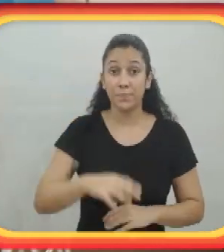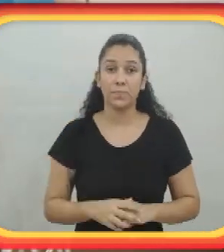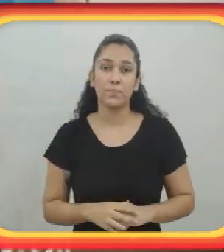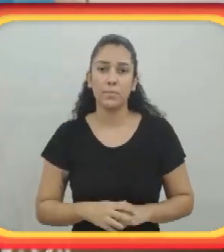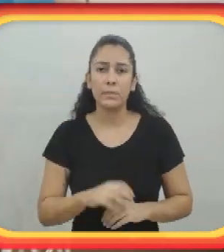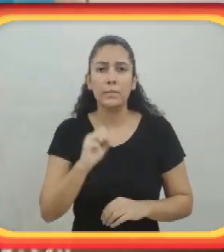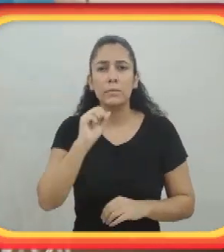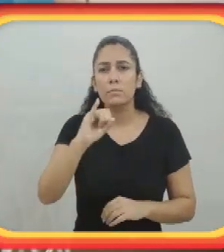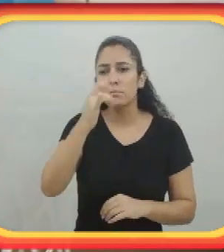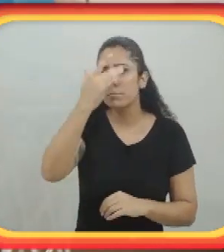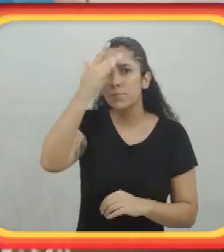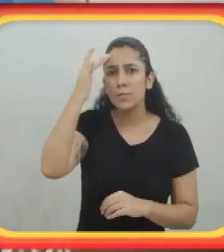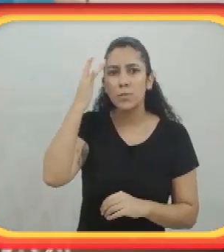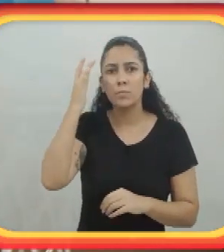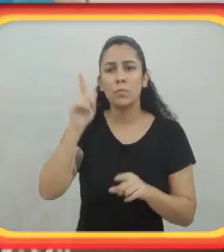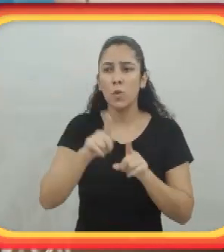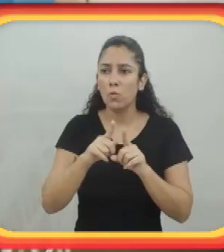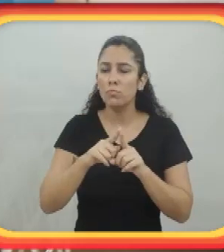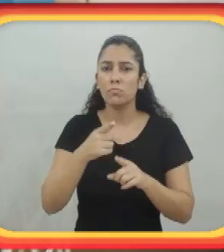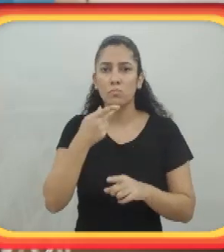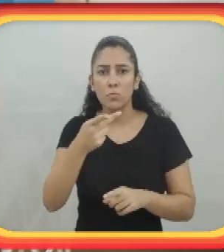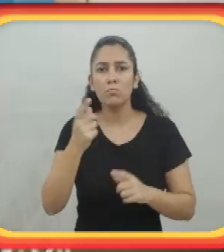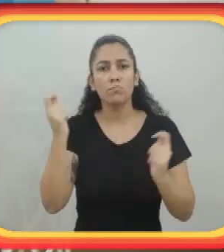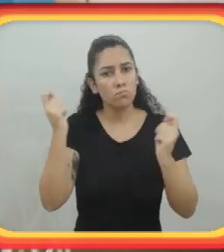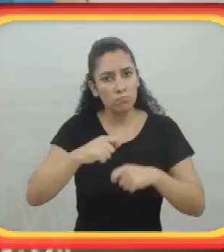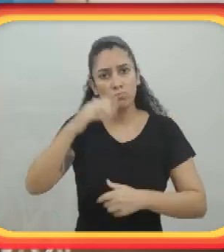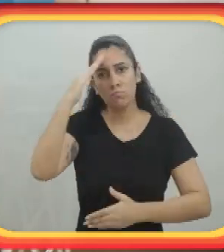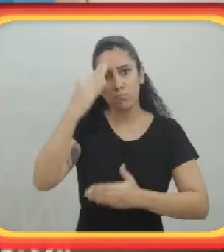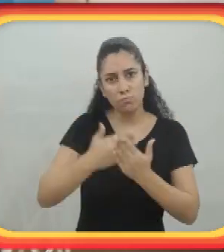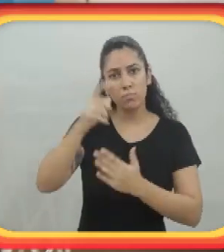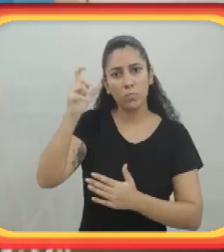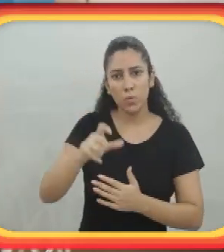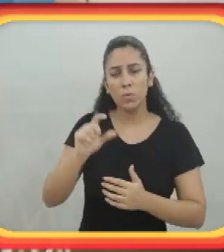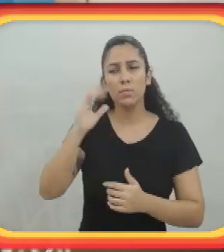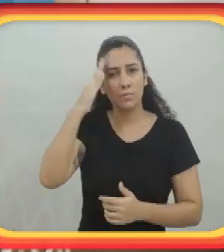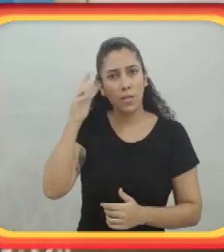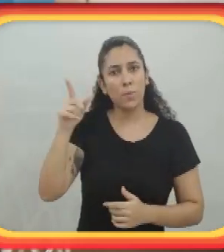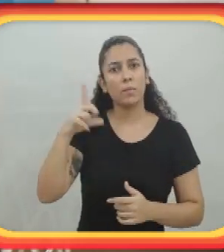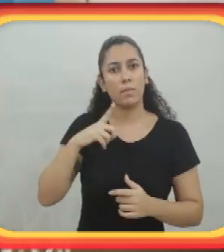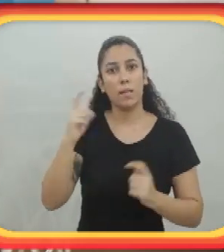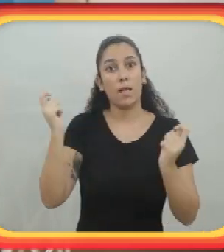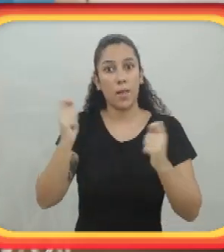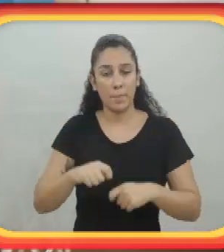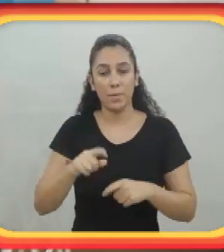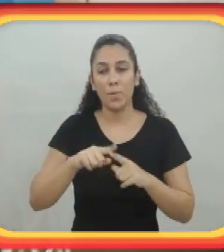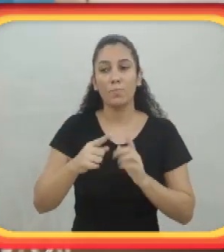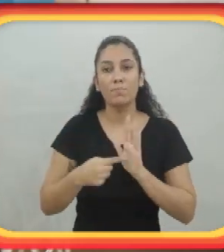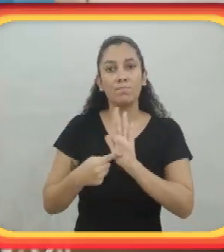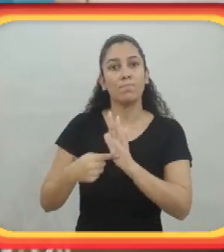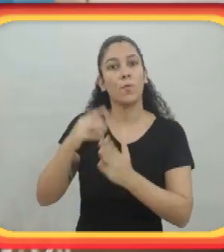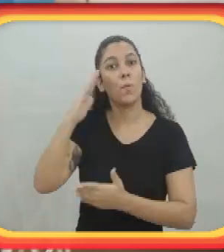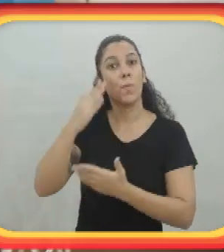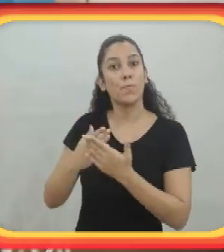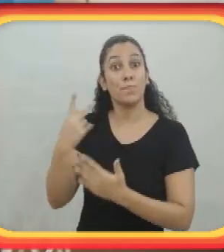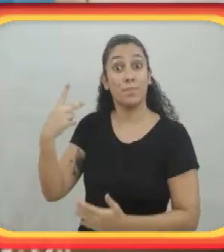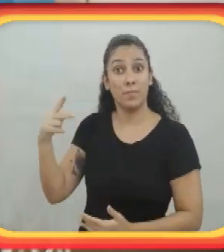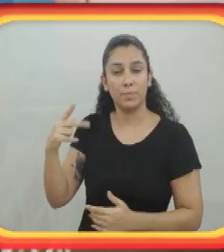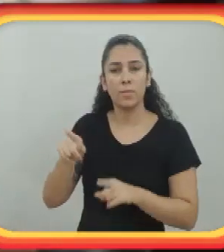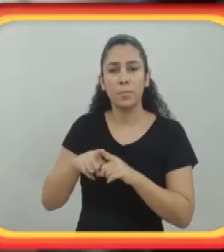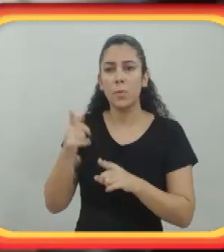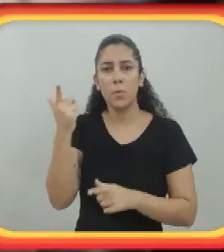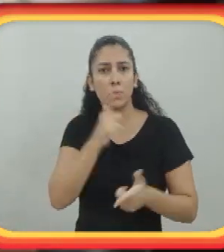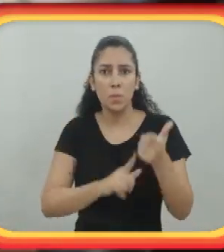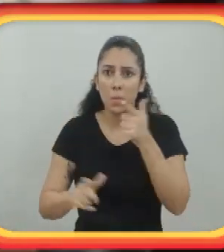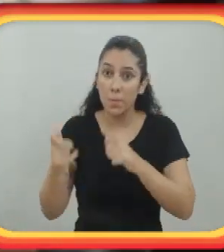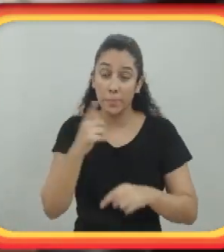que saibam que ela é capaz, que depositem a confiança delas nela, ela pode surpreender.